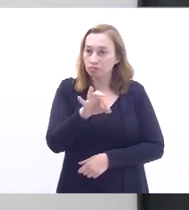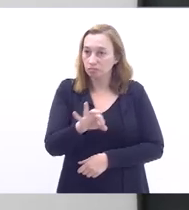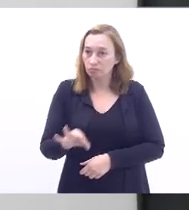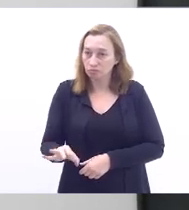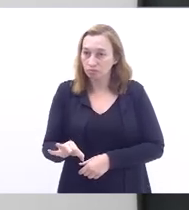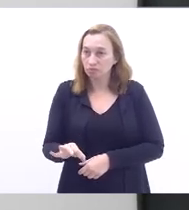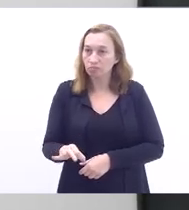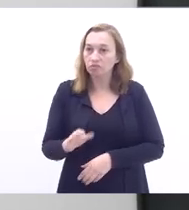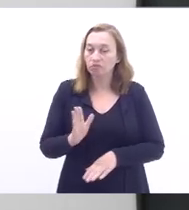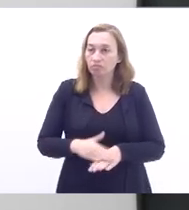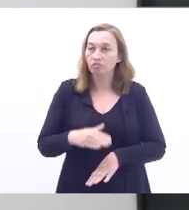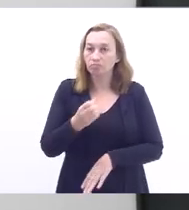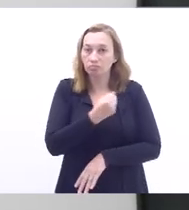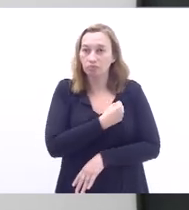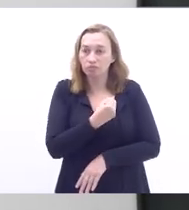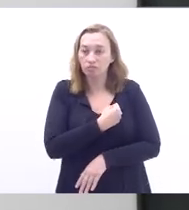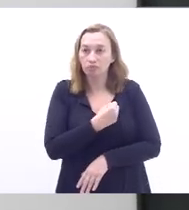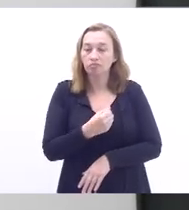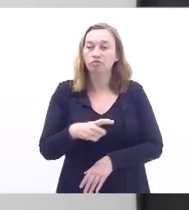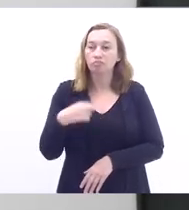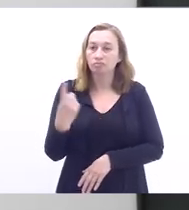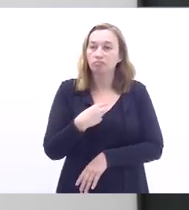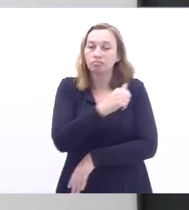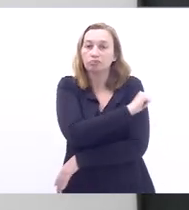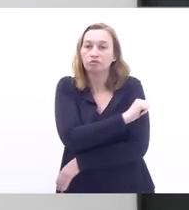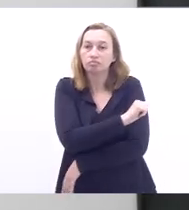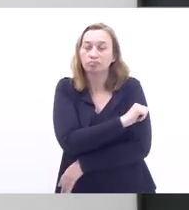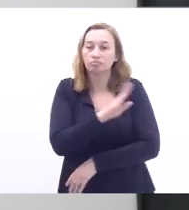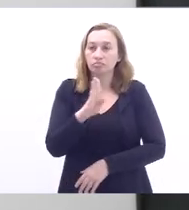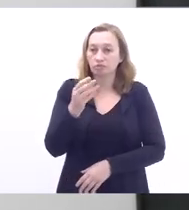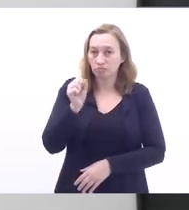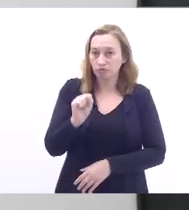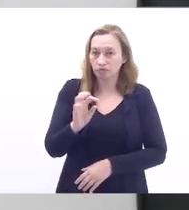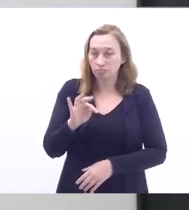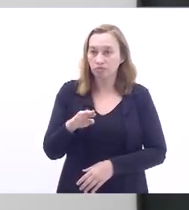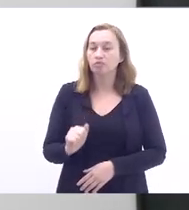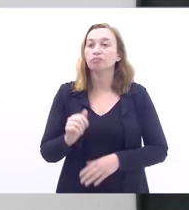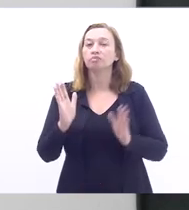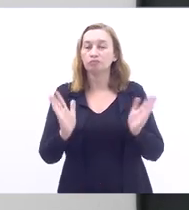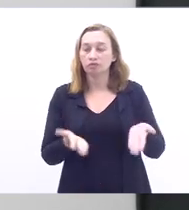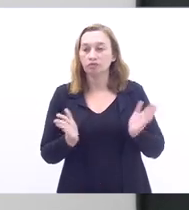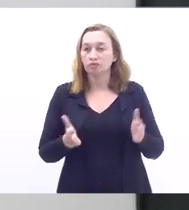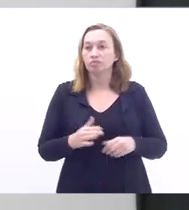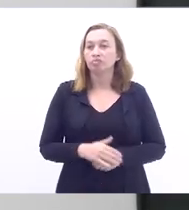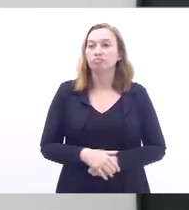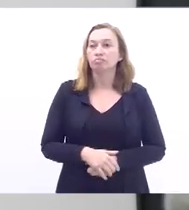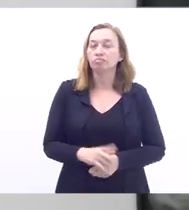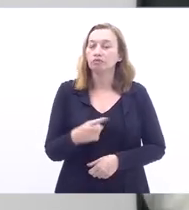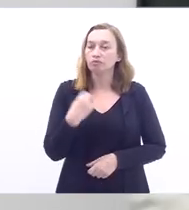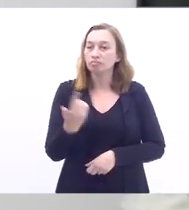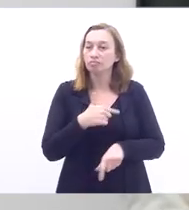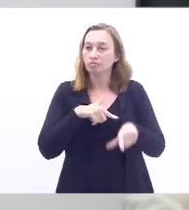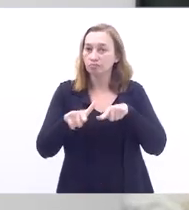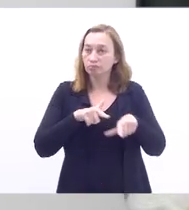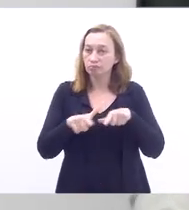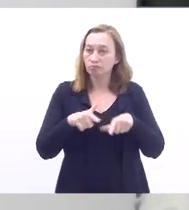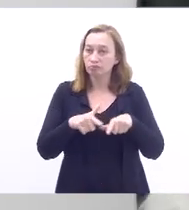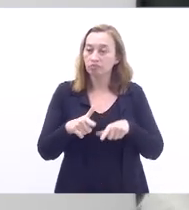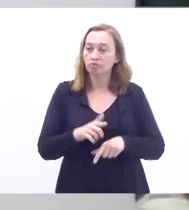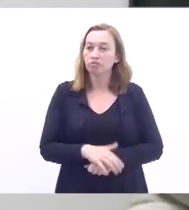Talvez o número maior dos nossos Estudantes São Paulo city agora a gente trabalhar